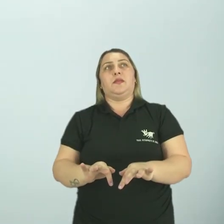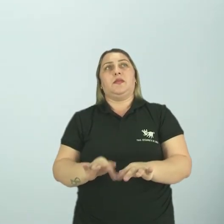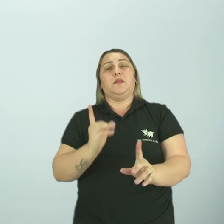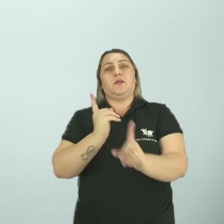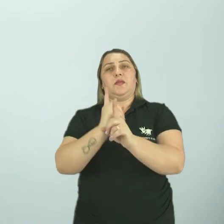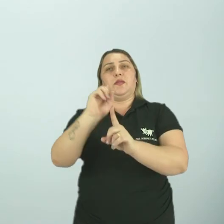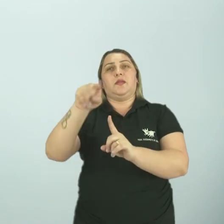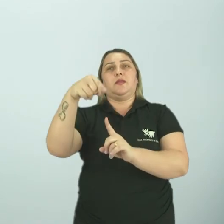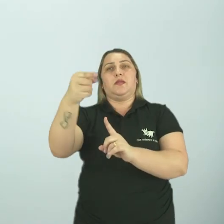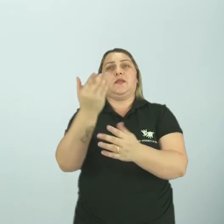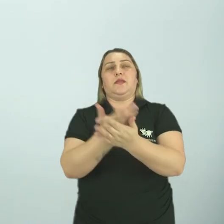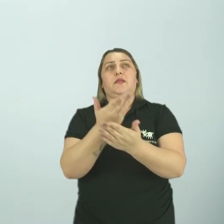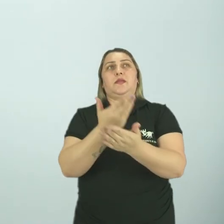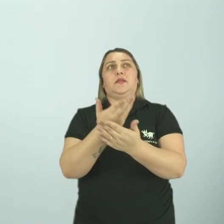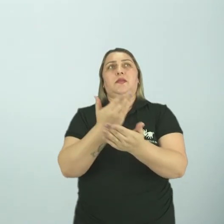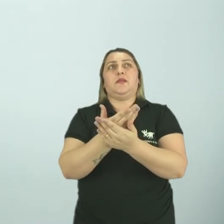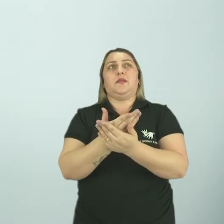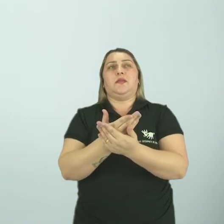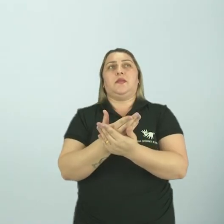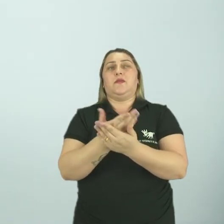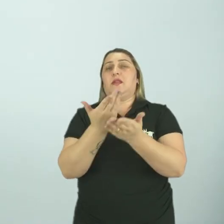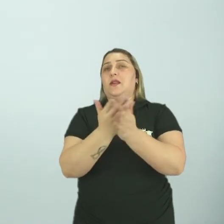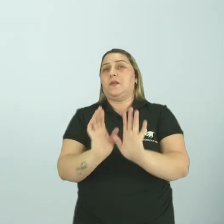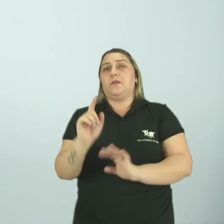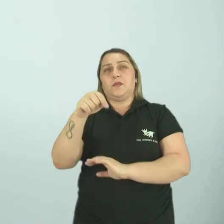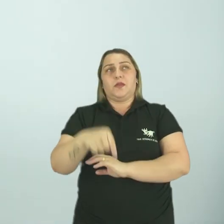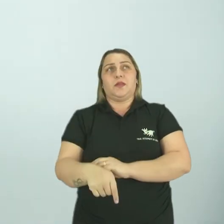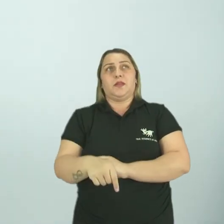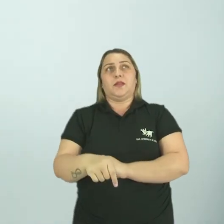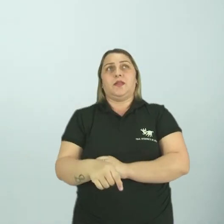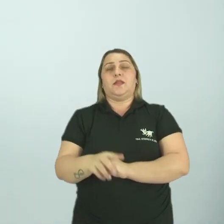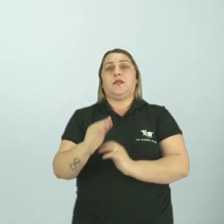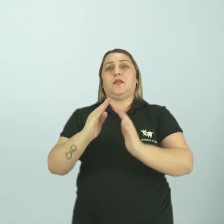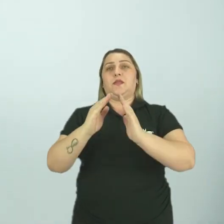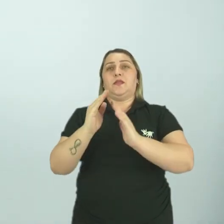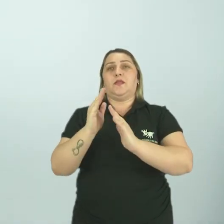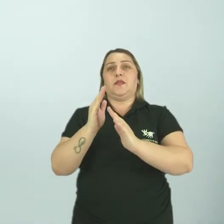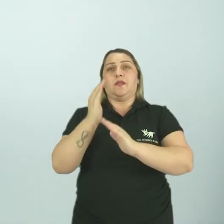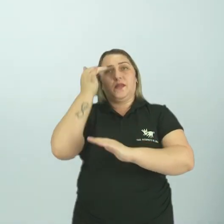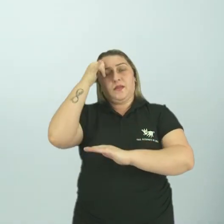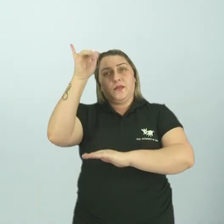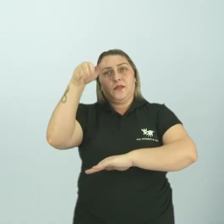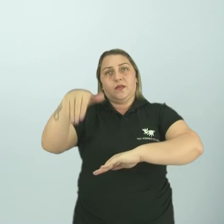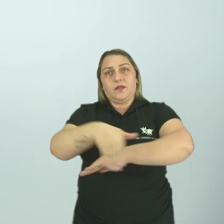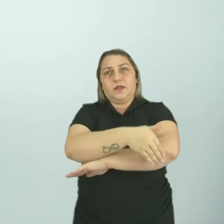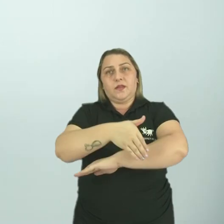fica dessa vez e a gente vai se encontrar nas outras aulas, não vai acabar por aqui.